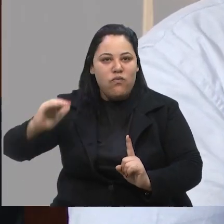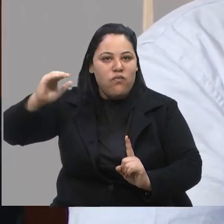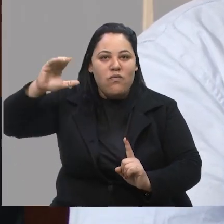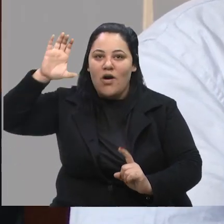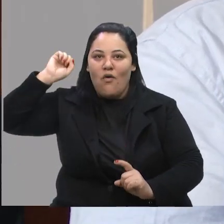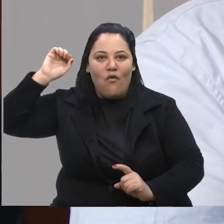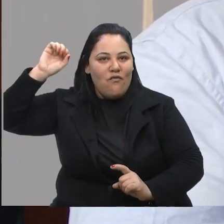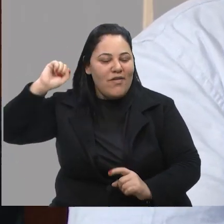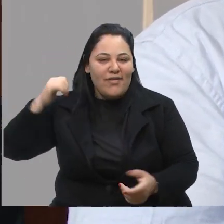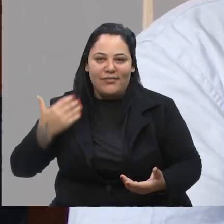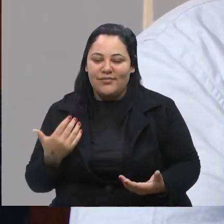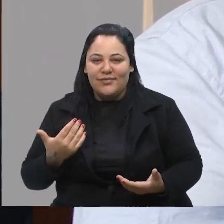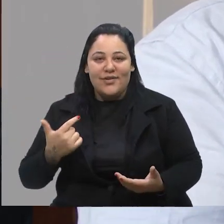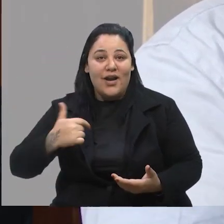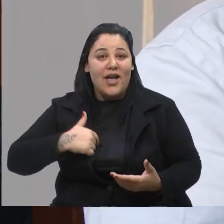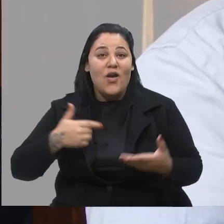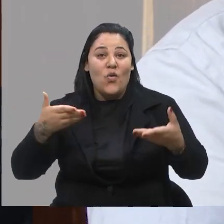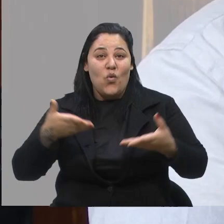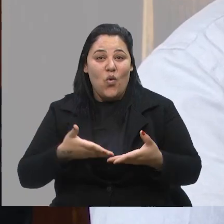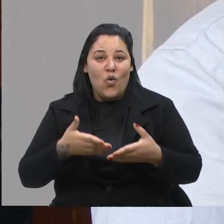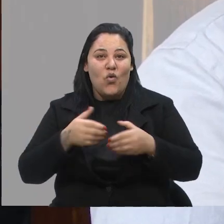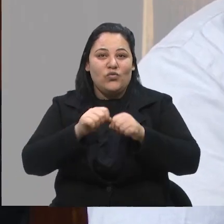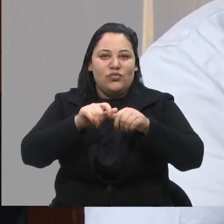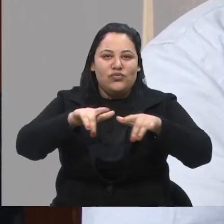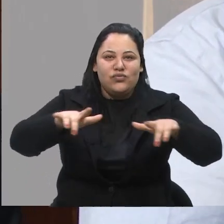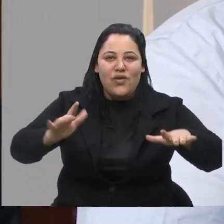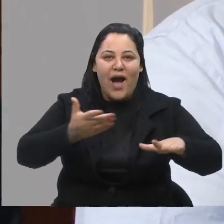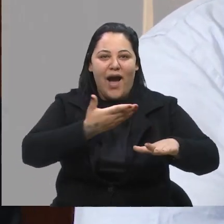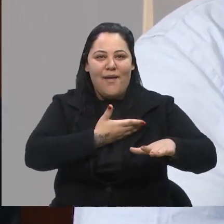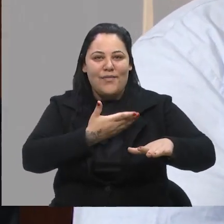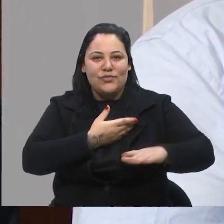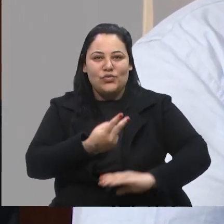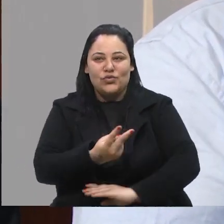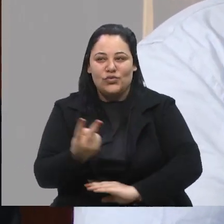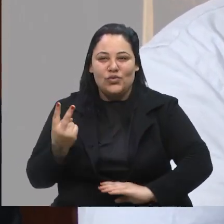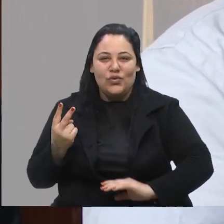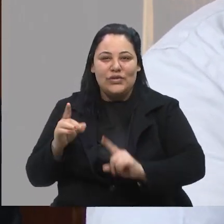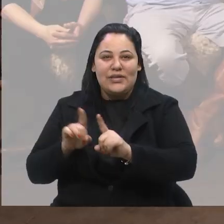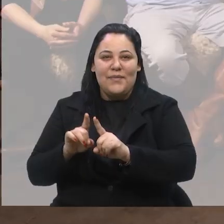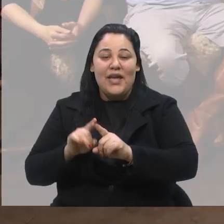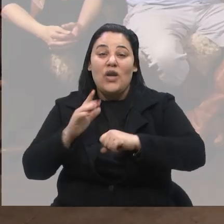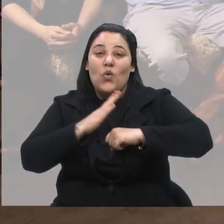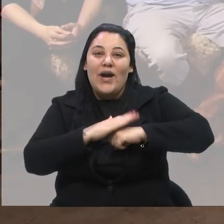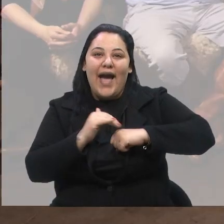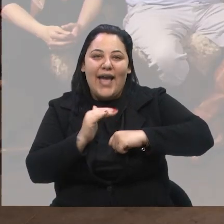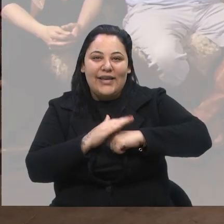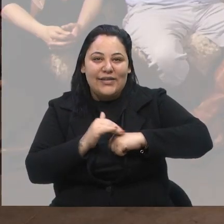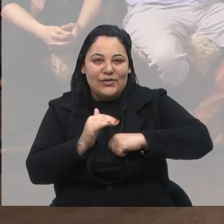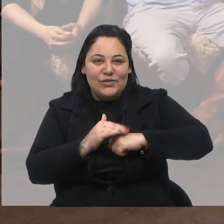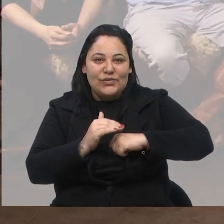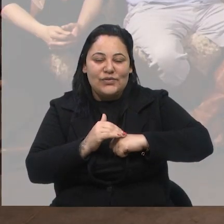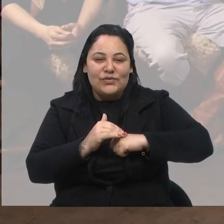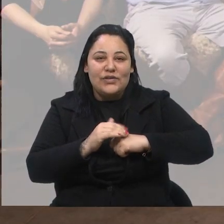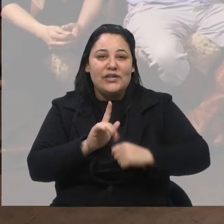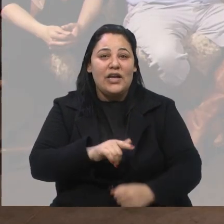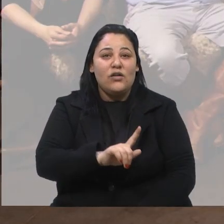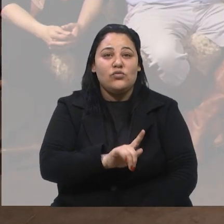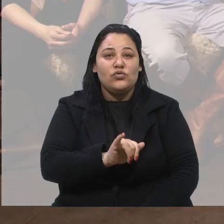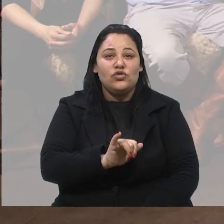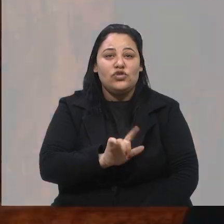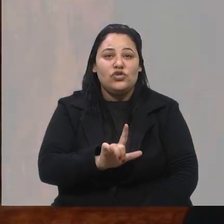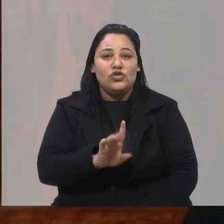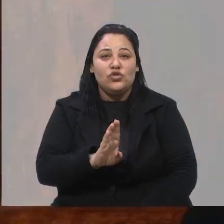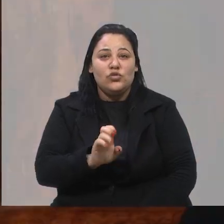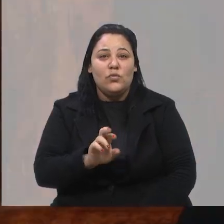né? Então, assim, hoje eu compartilho da amizade deles e da generosidade deles, que é o Gilberto Monteiro